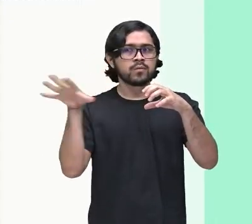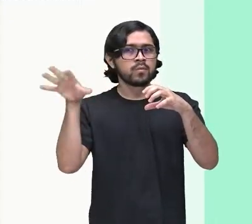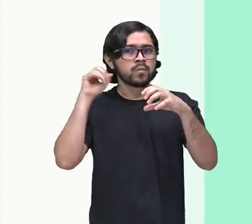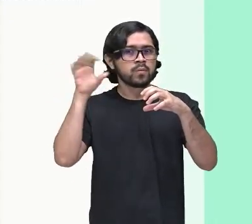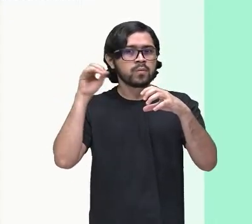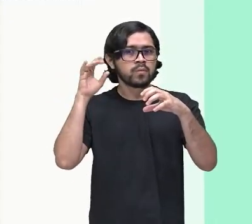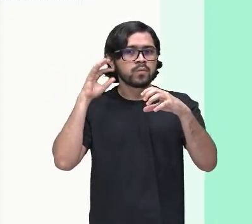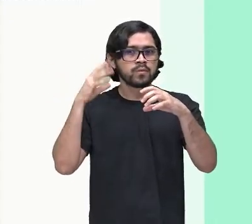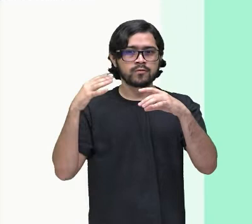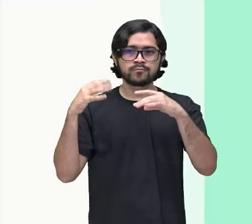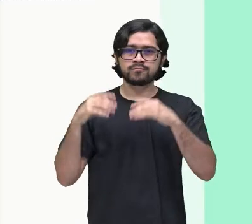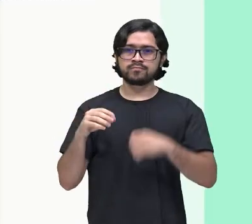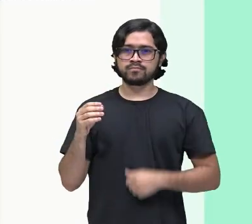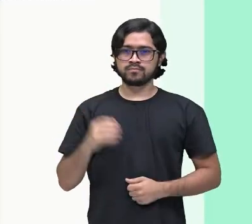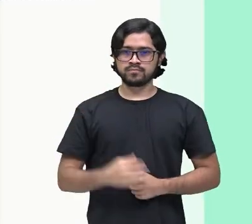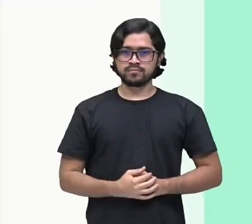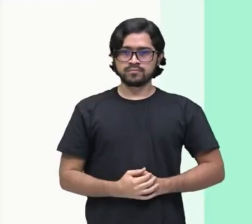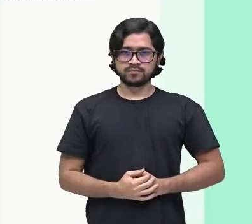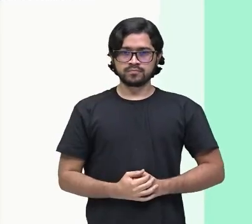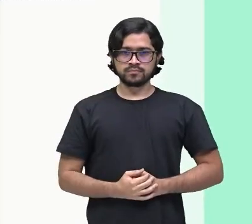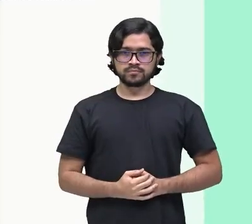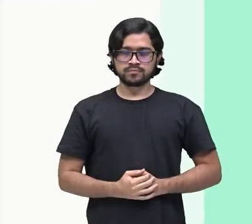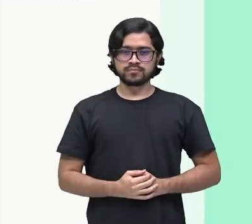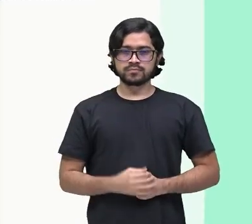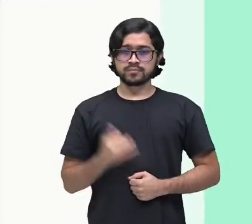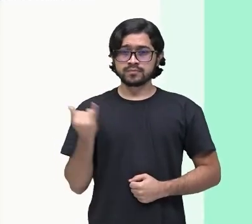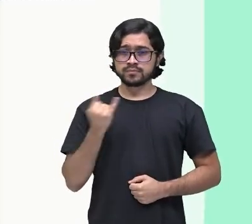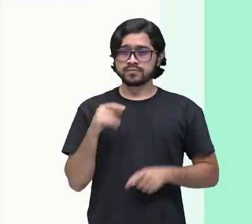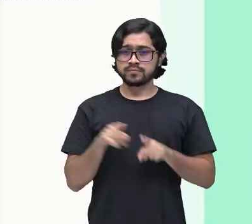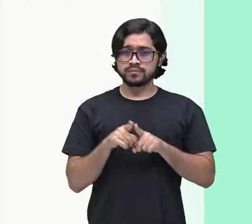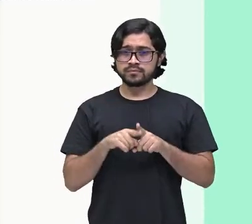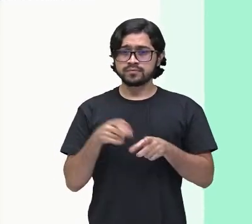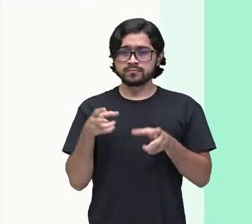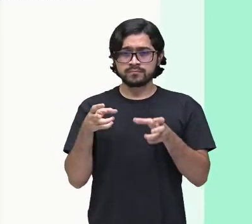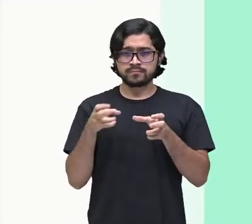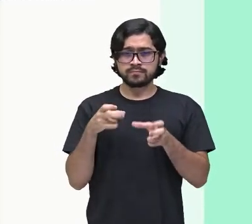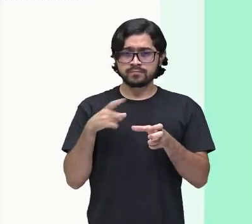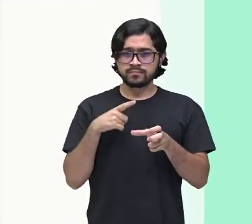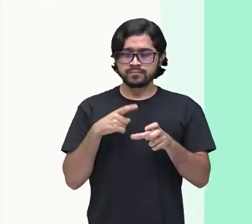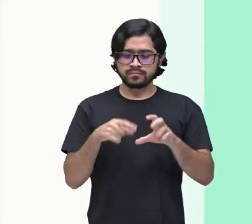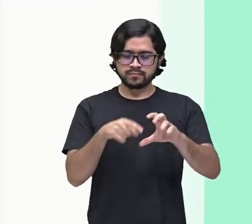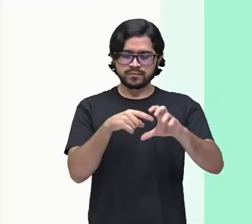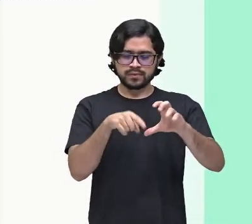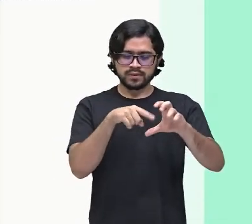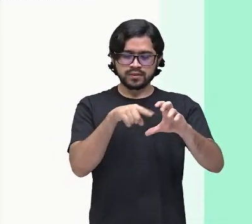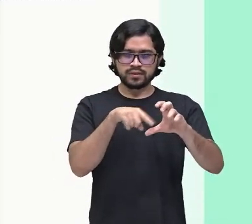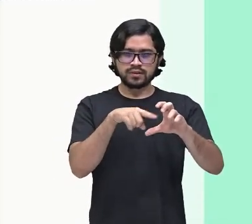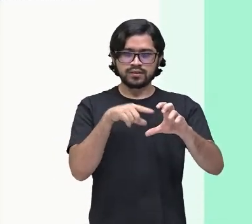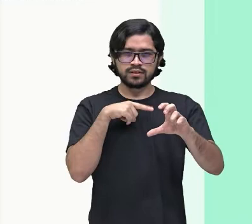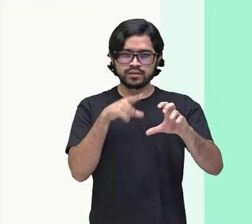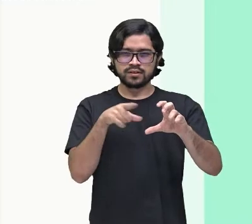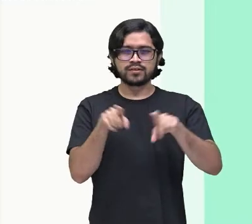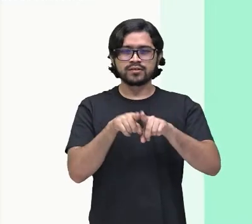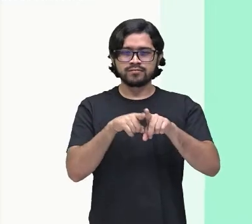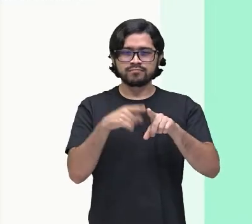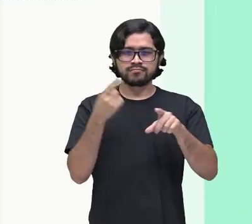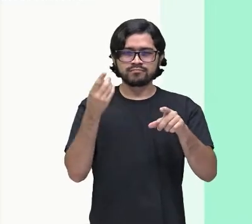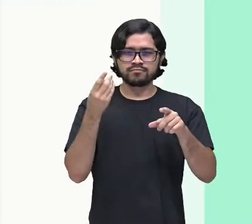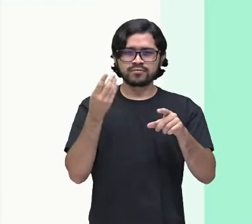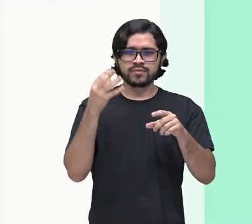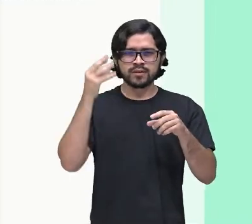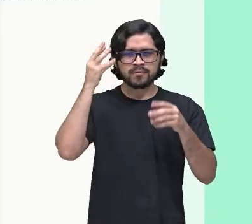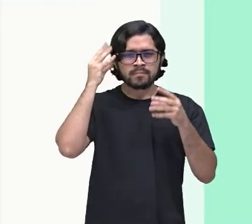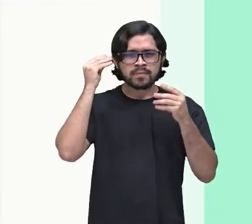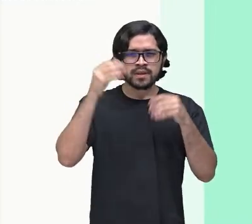som. É importante citar que nessa cóclea ou caracol nós temos pelos e também um líquido que vai